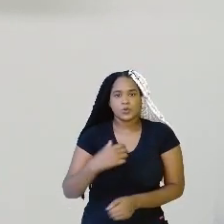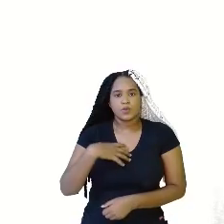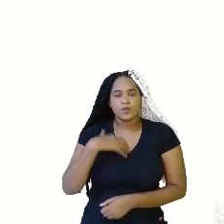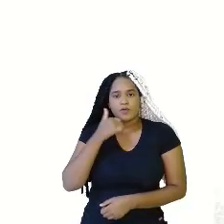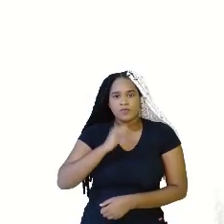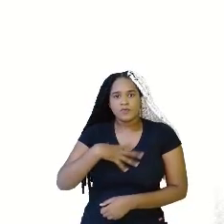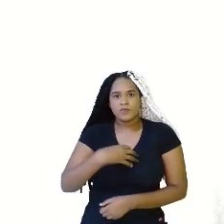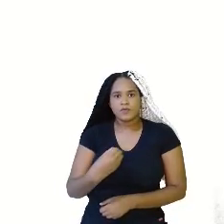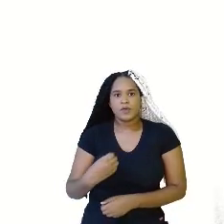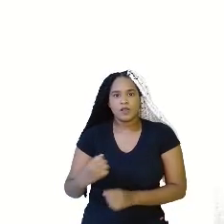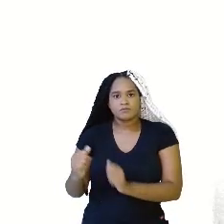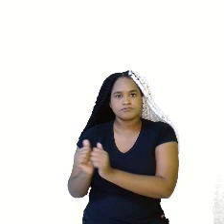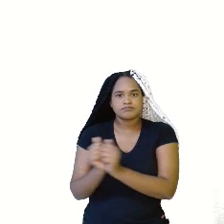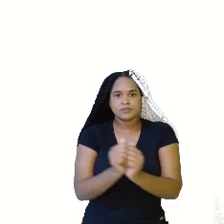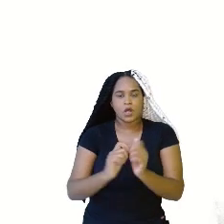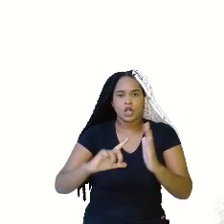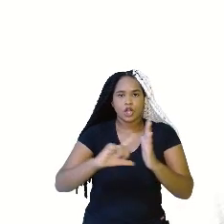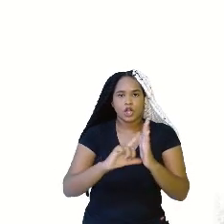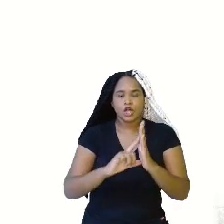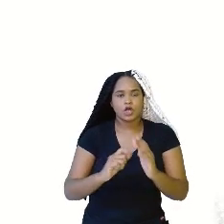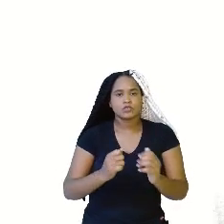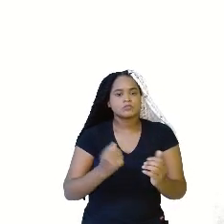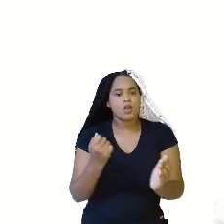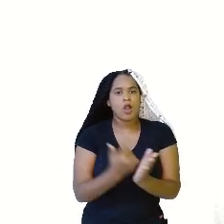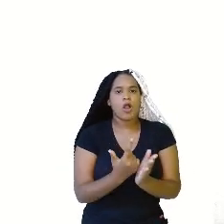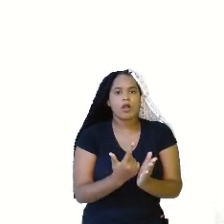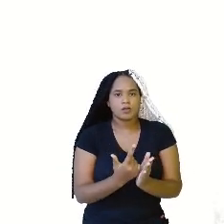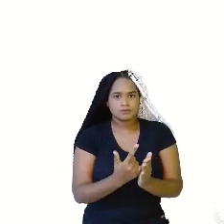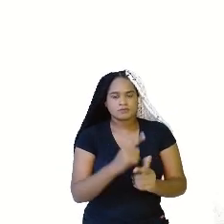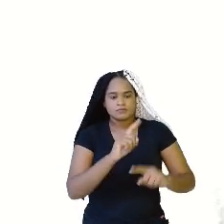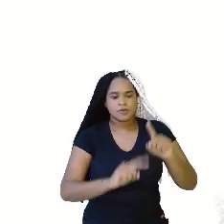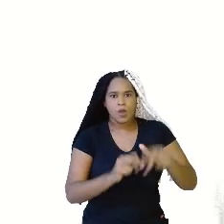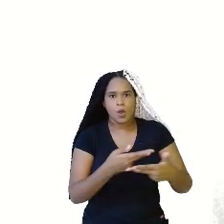material escolar. Ele comprou uma mochila por R$